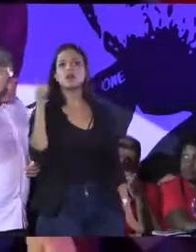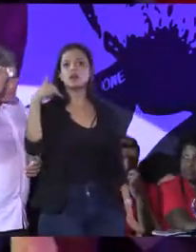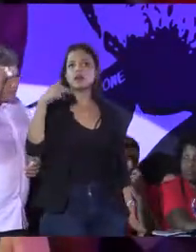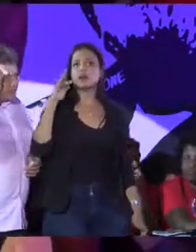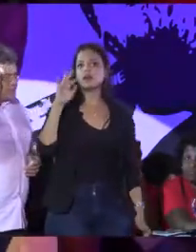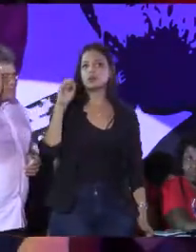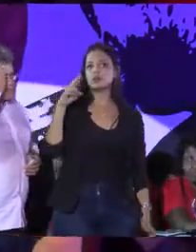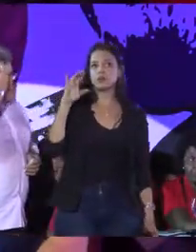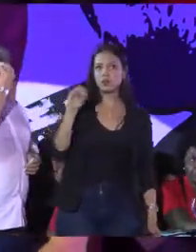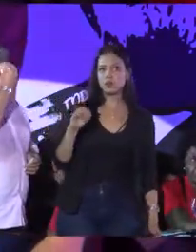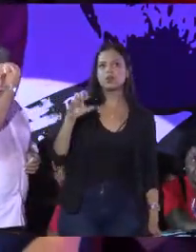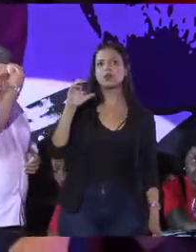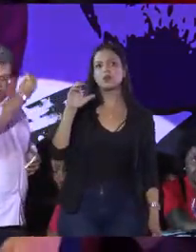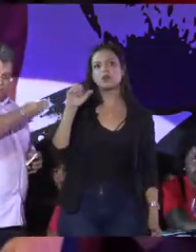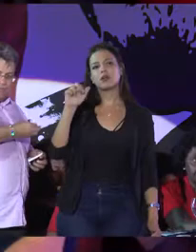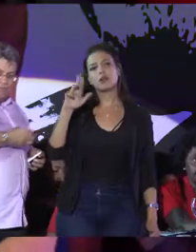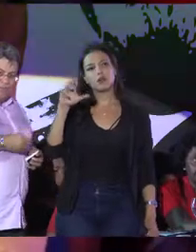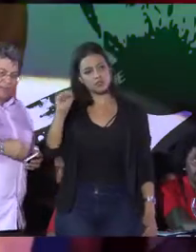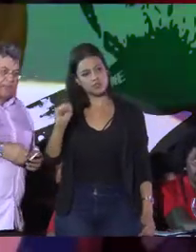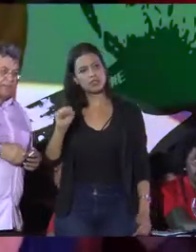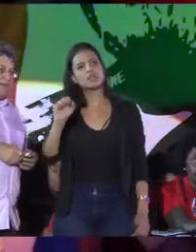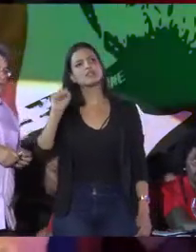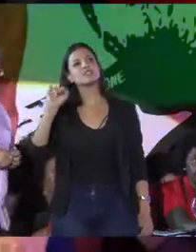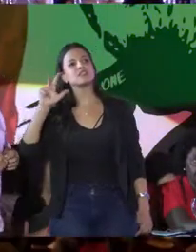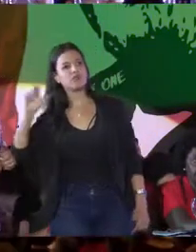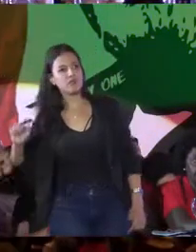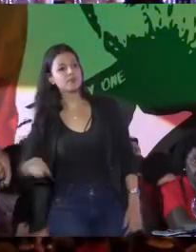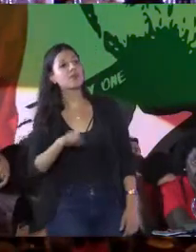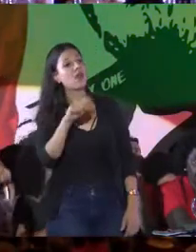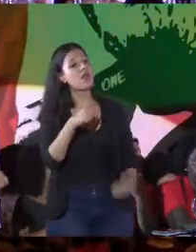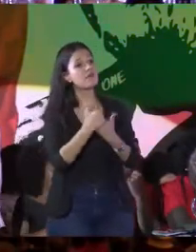Silva, vice-presidente do PCO, Partido da Causa Operária.